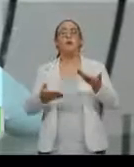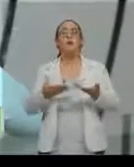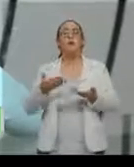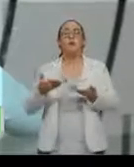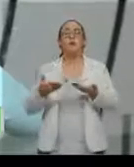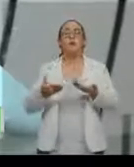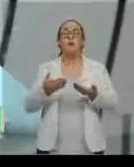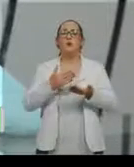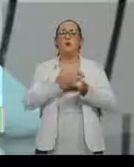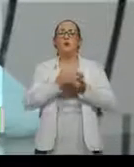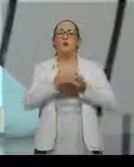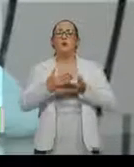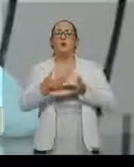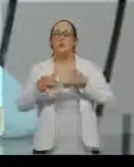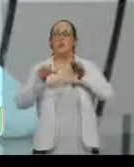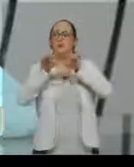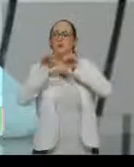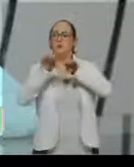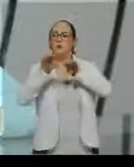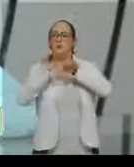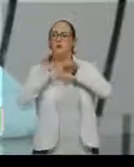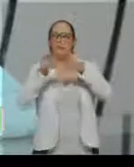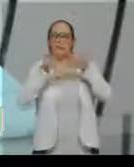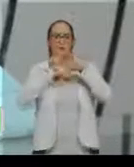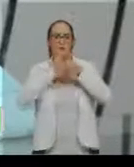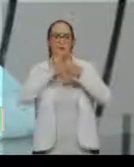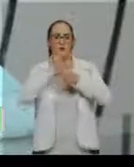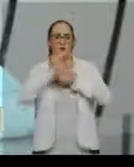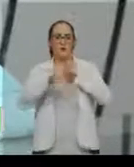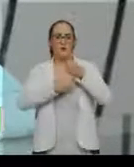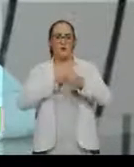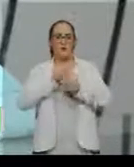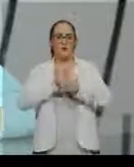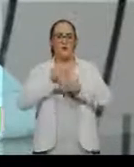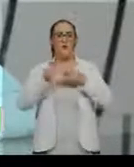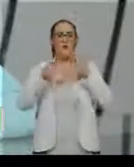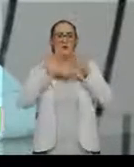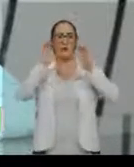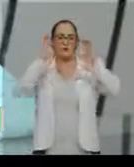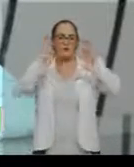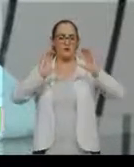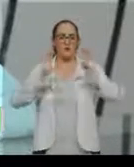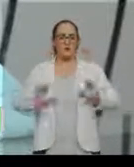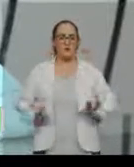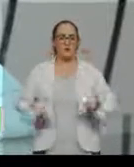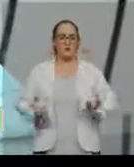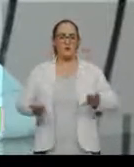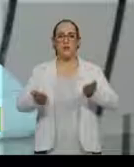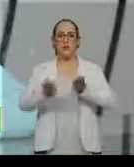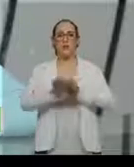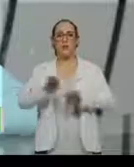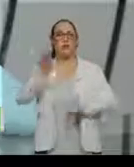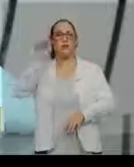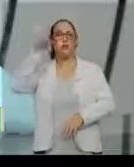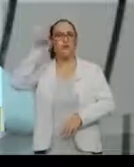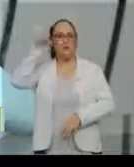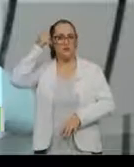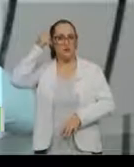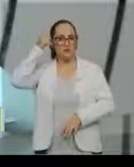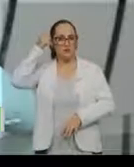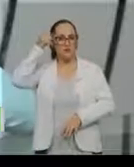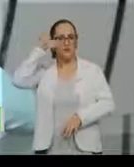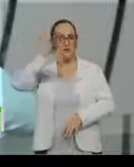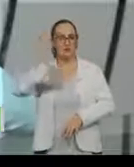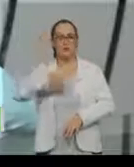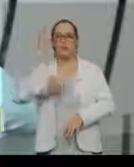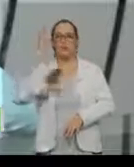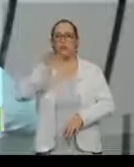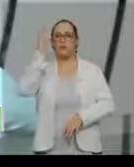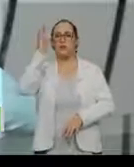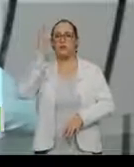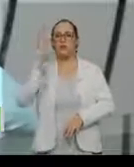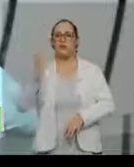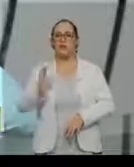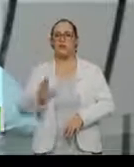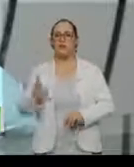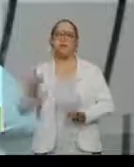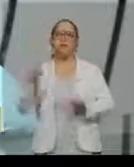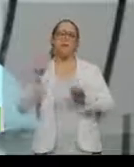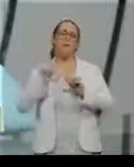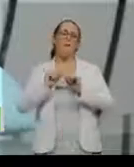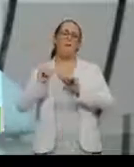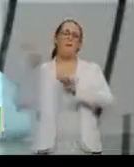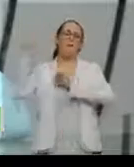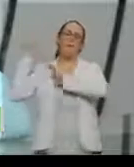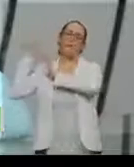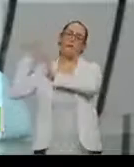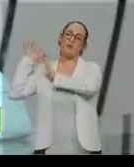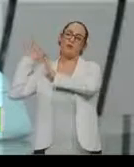trabalhou tanto a questão da cidadania quanto a questão do racismo no Brasil. Então, nós fizemos um histórico, né, desde o